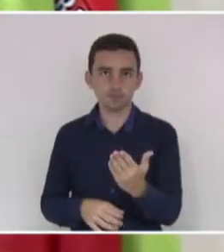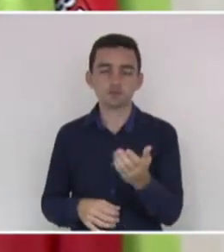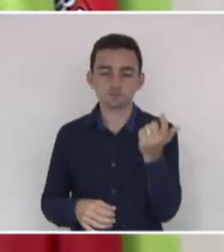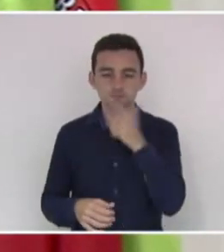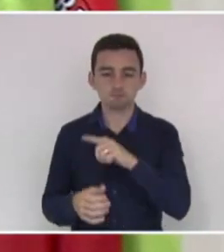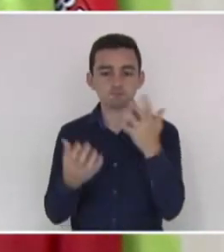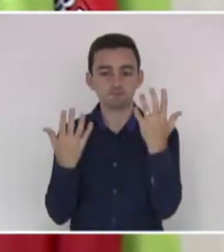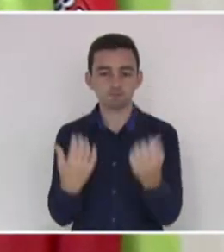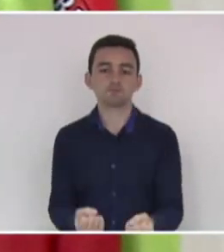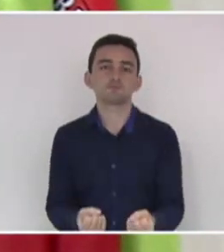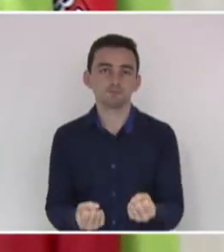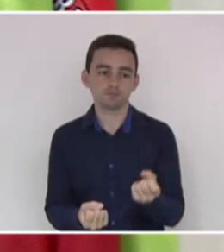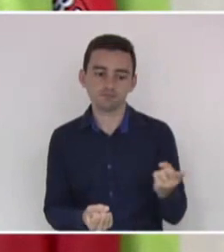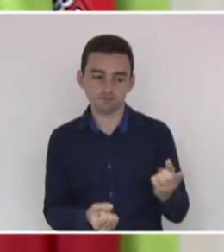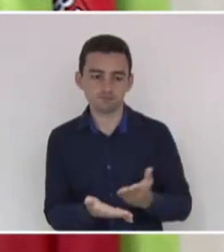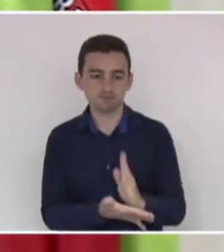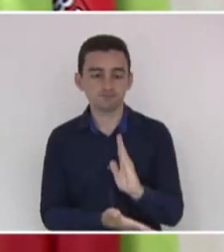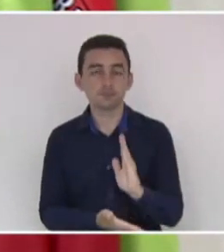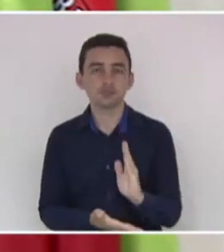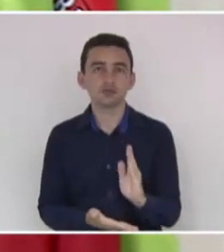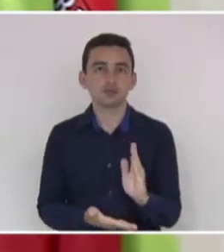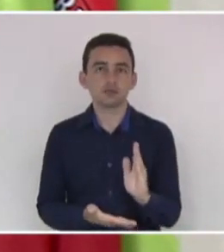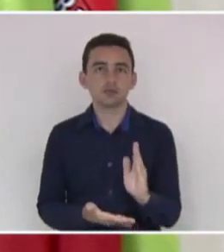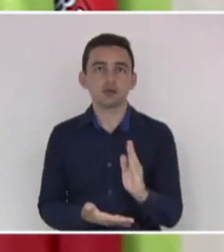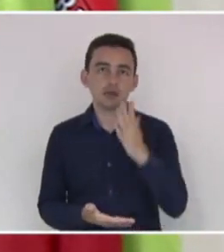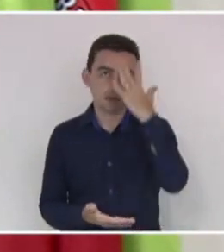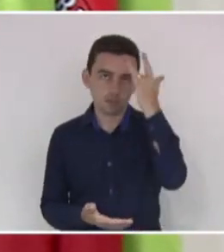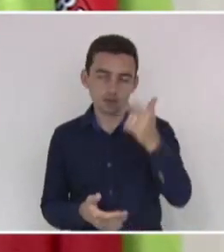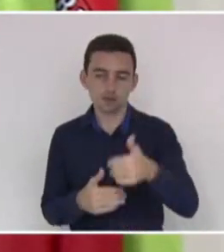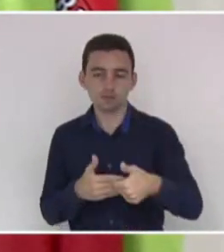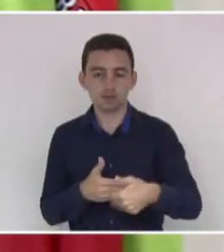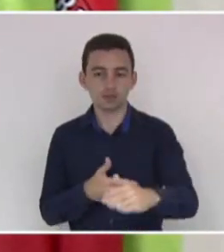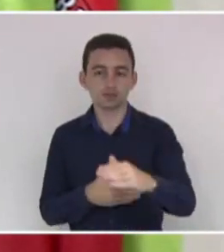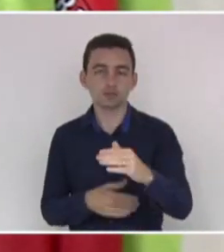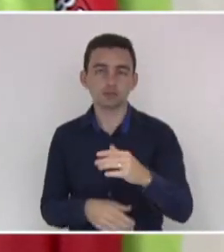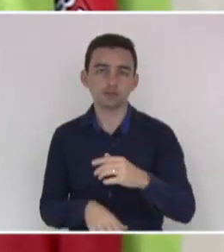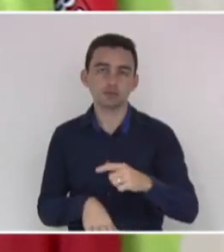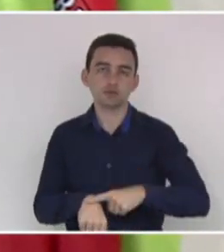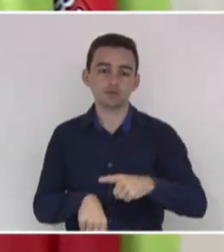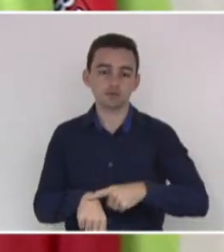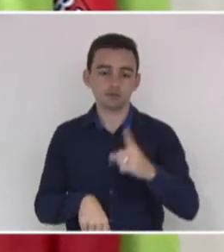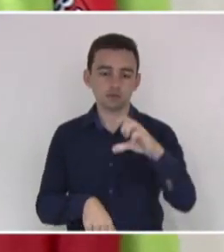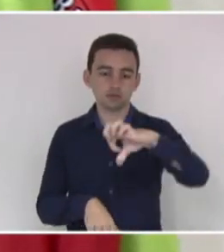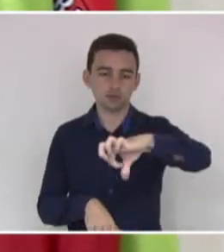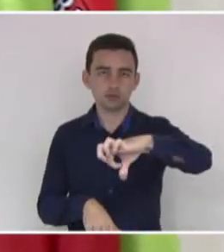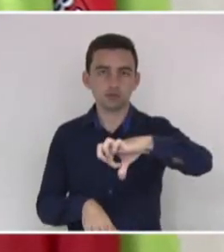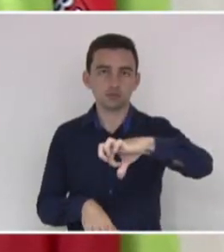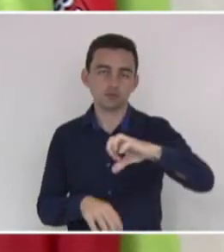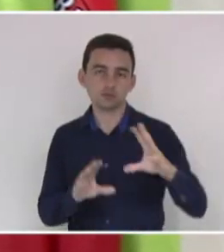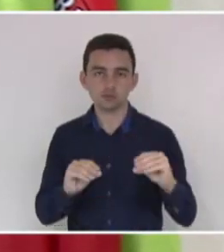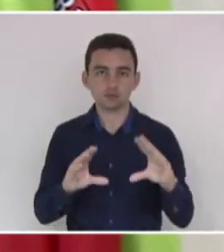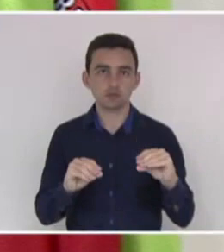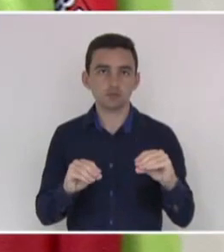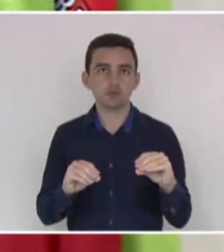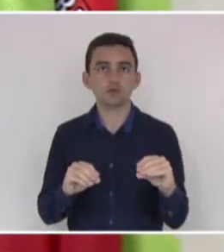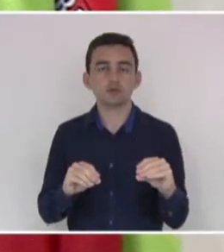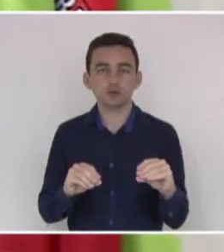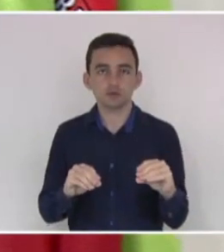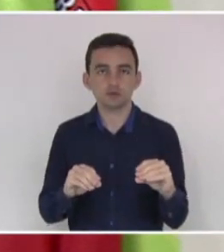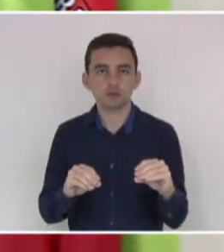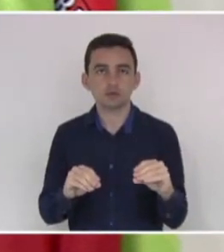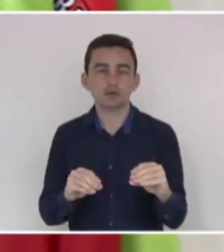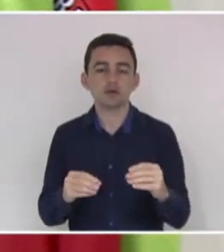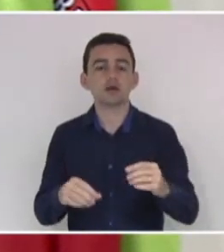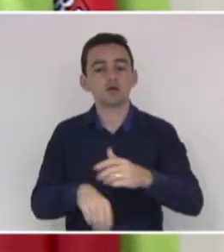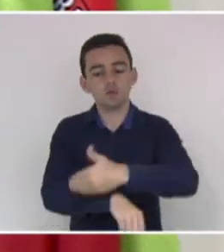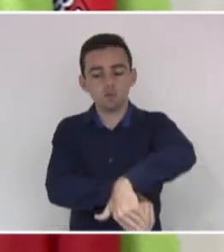aprovação dele, onde, então, no dia de amanhã, a partir de 19 horas, na Sociedade Harmonia Lira, que fica na rua